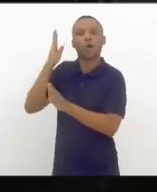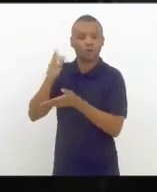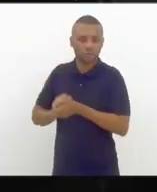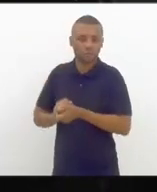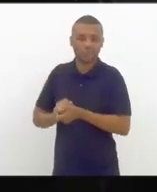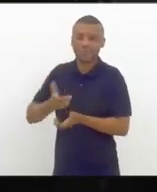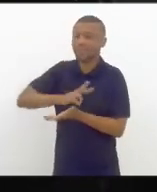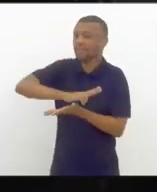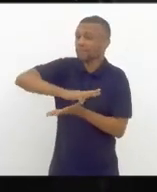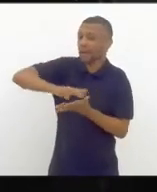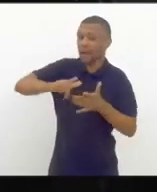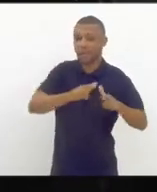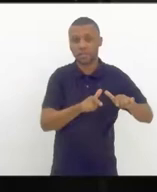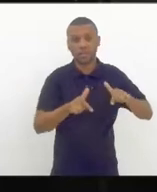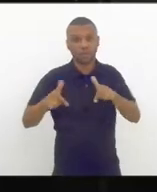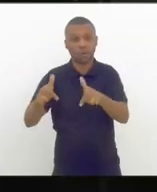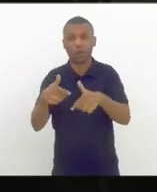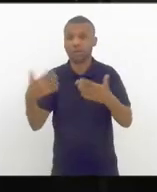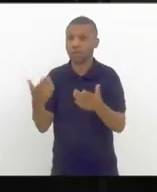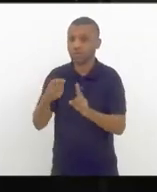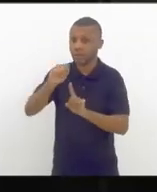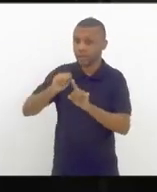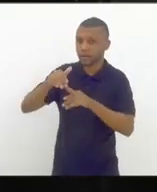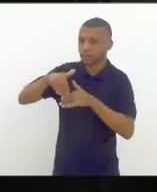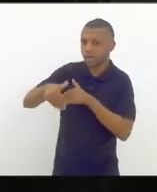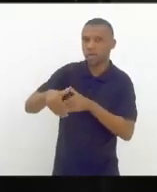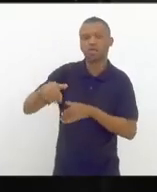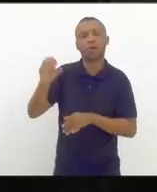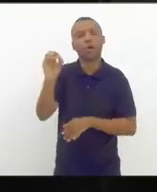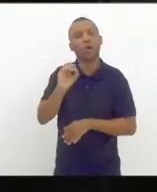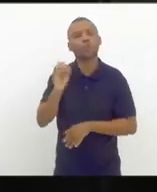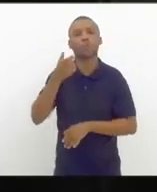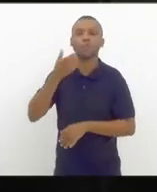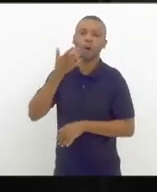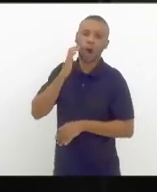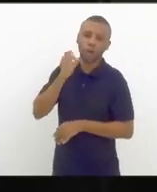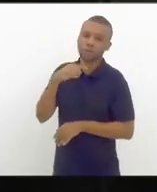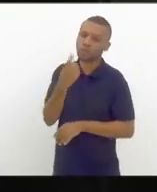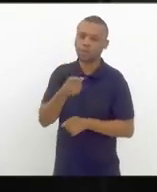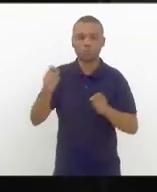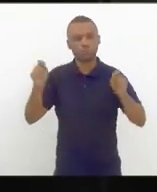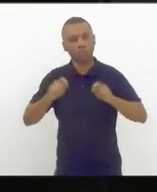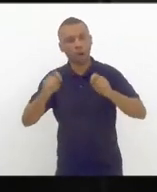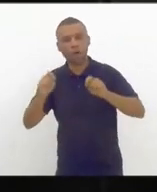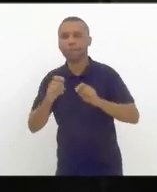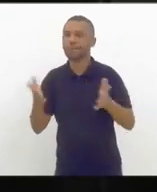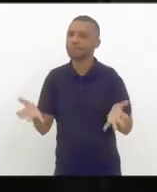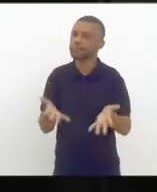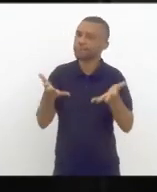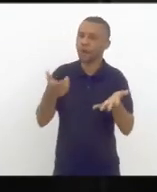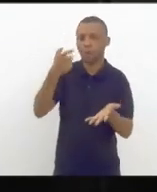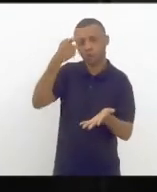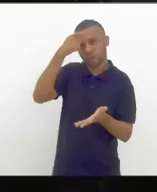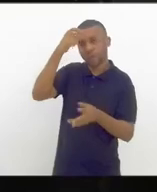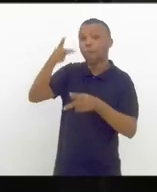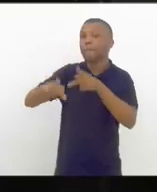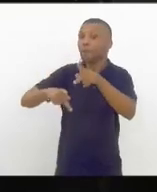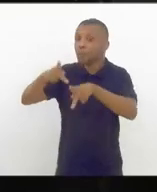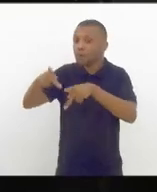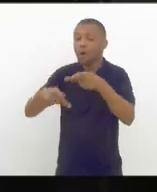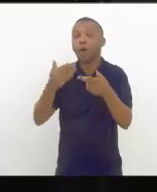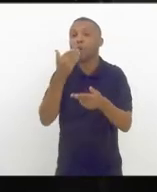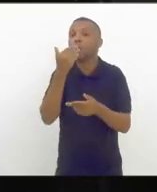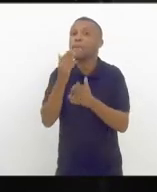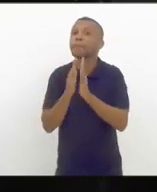de ações então que nesse Outubro Rosa a gente possa estar conscientizando a nossa população peça